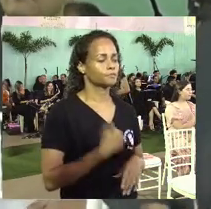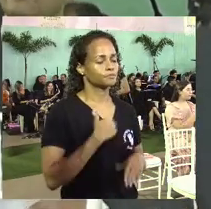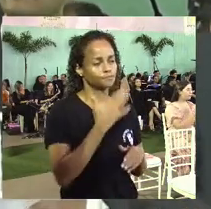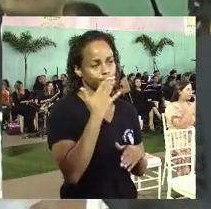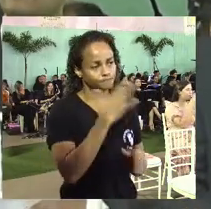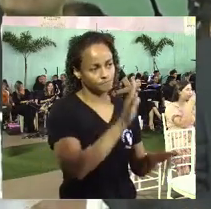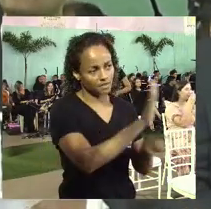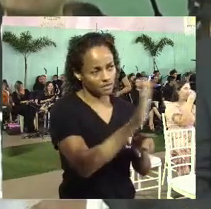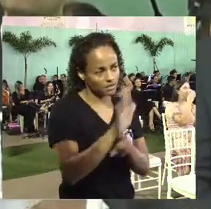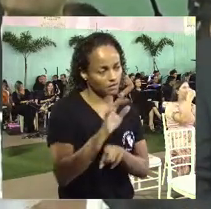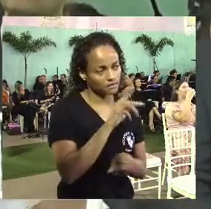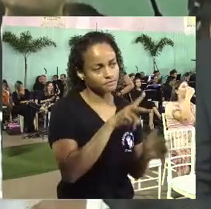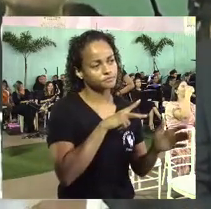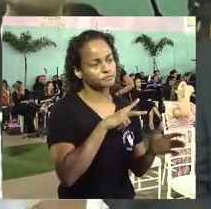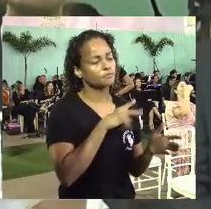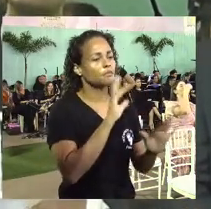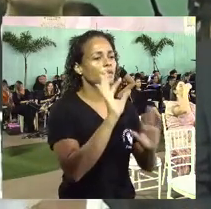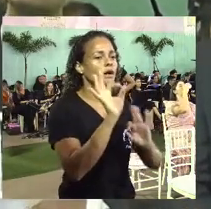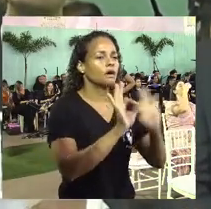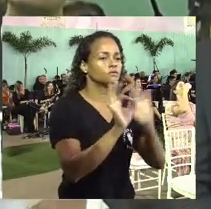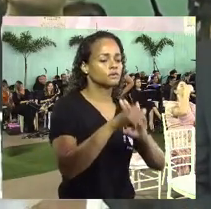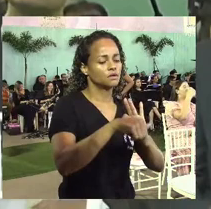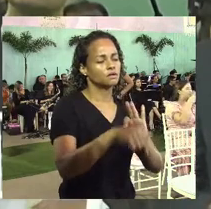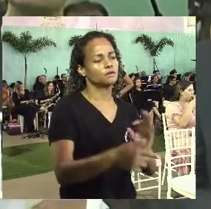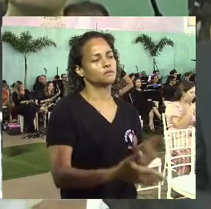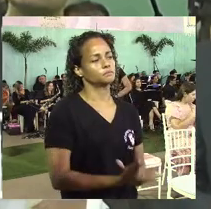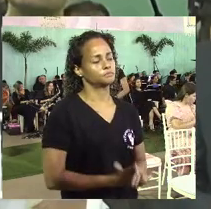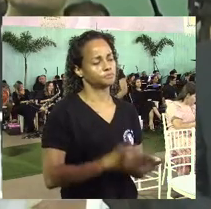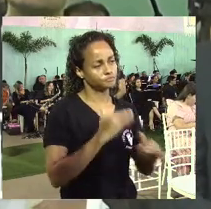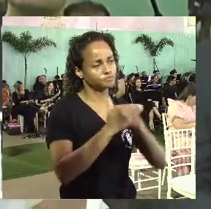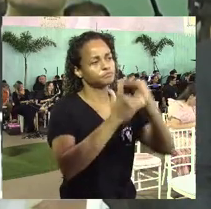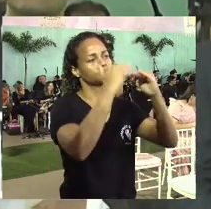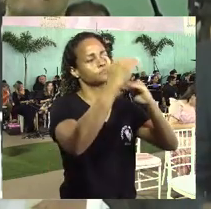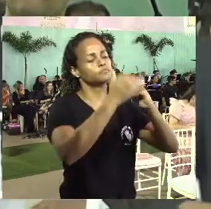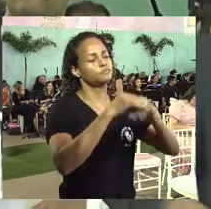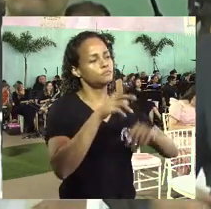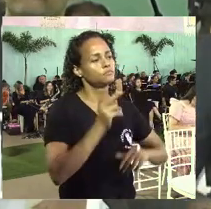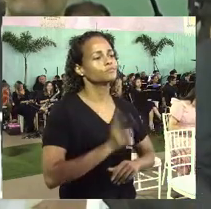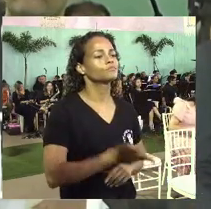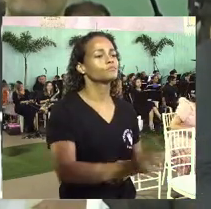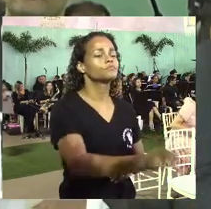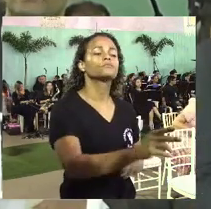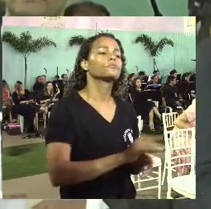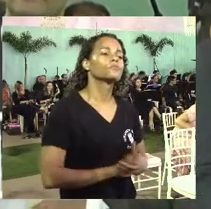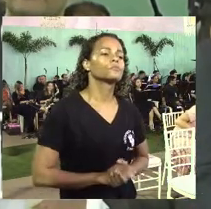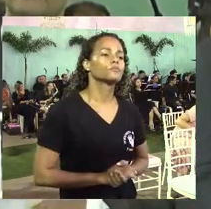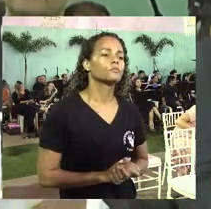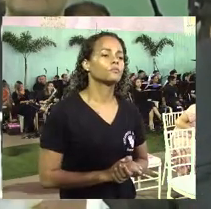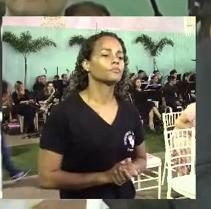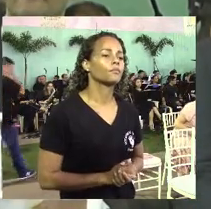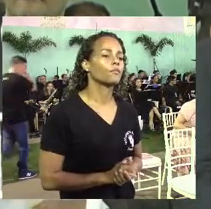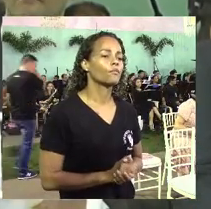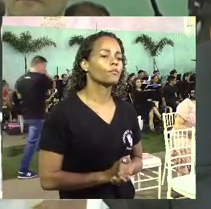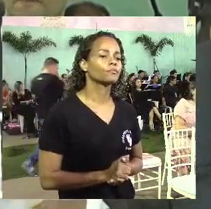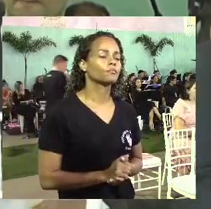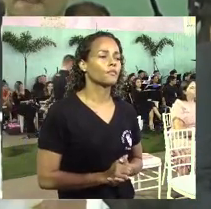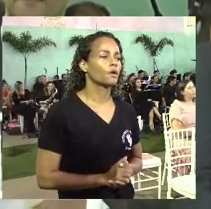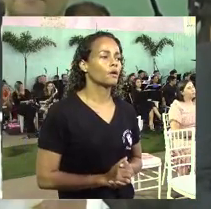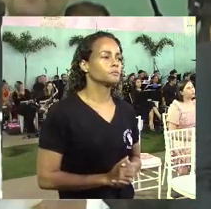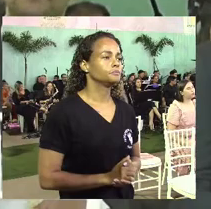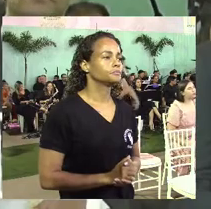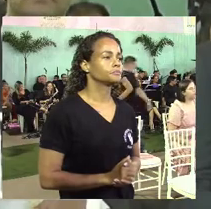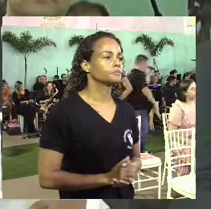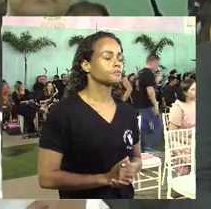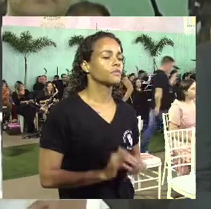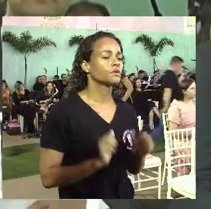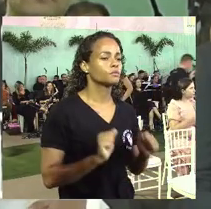um de vocês para consumir tudo que tem aqui dentro para que esse trabalho cada vez possa ser possa servir para